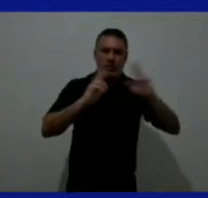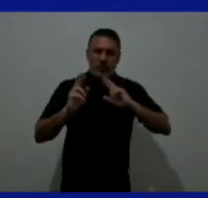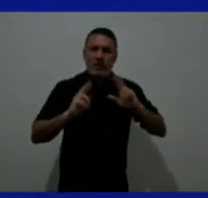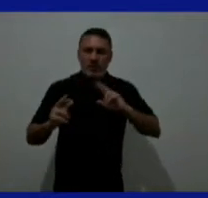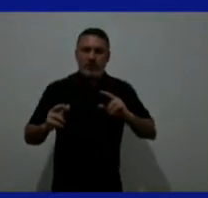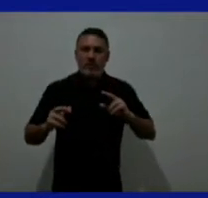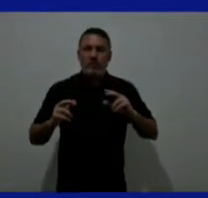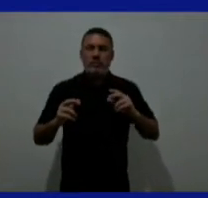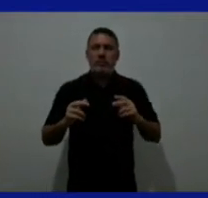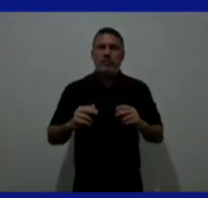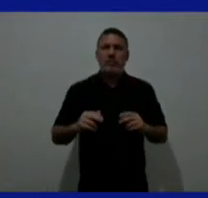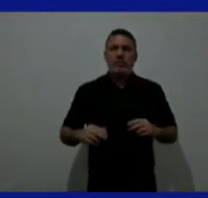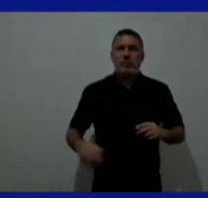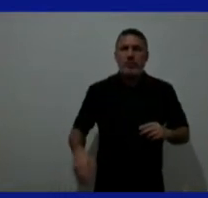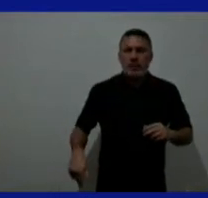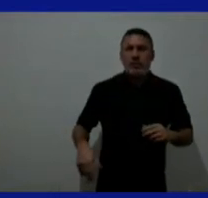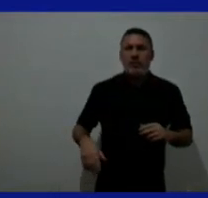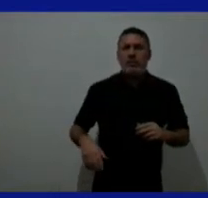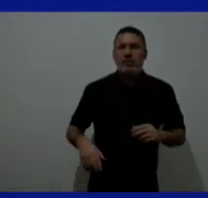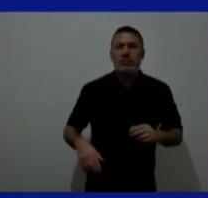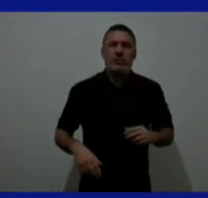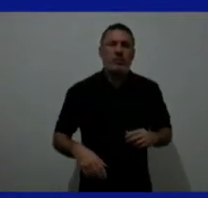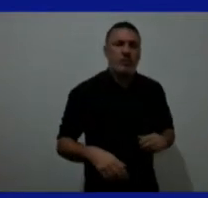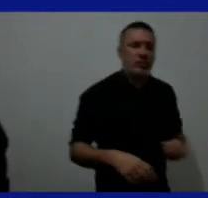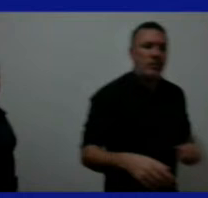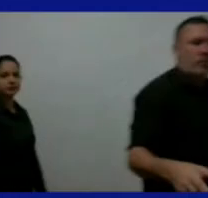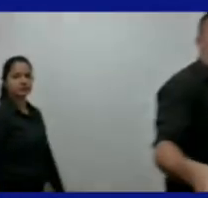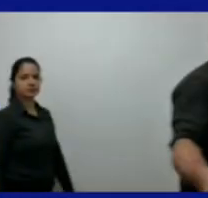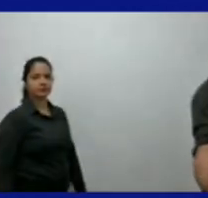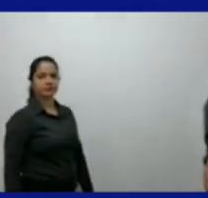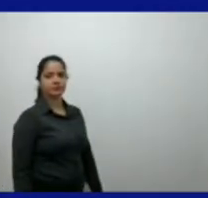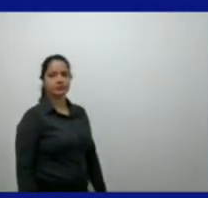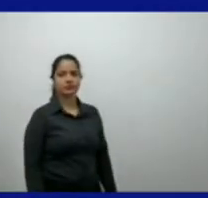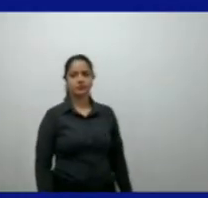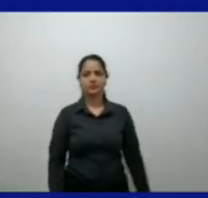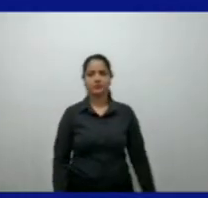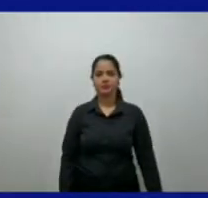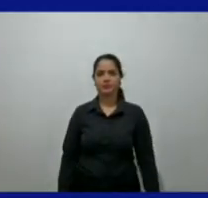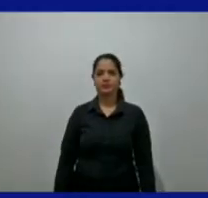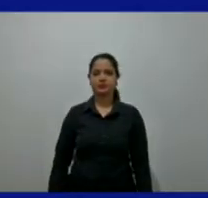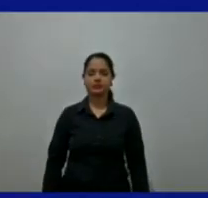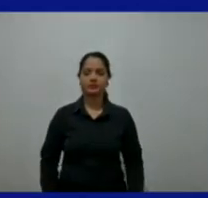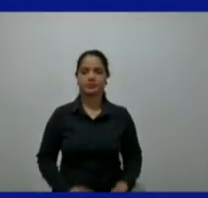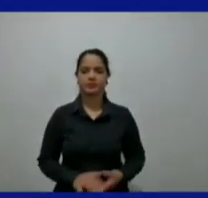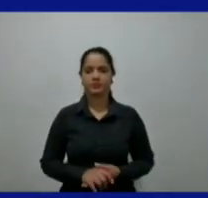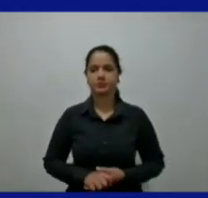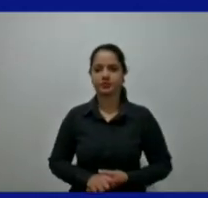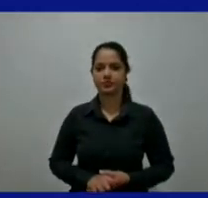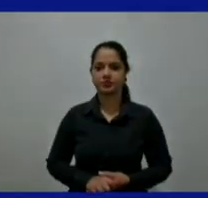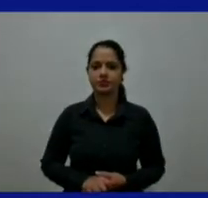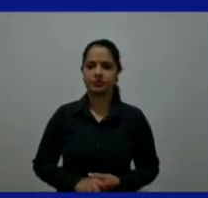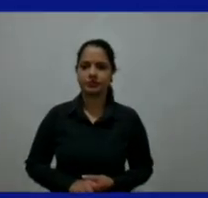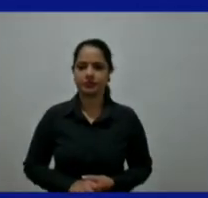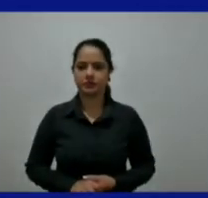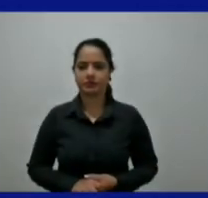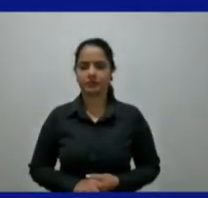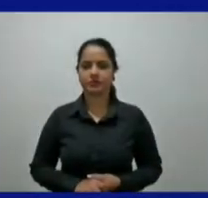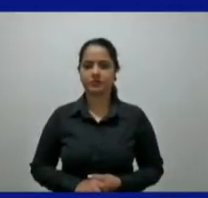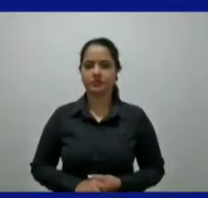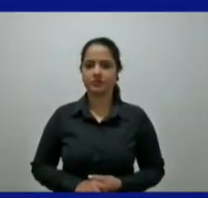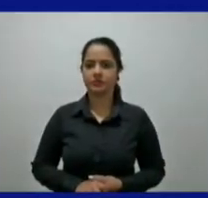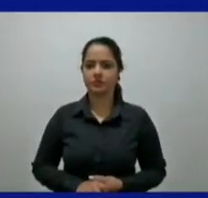respondia às suas demandas. E aí as empresas viram, né, que era possível, que